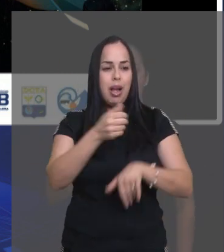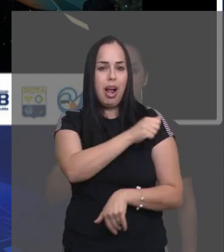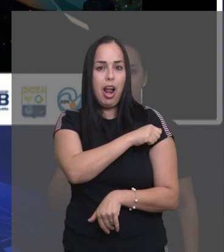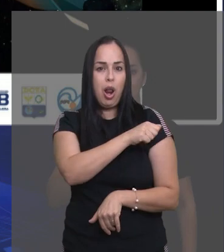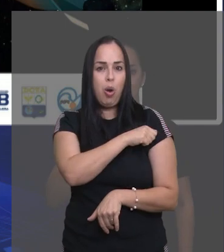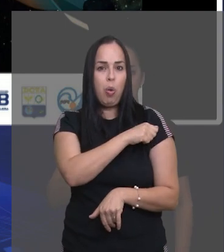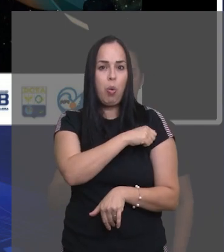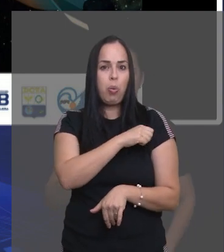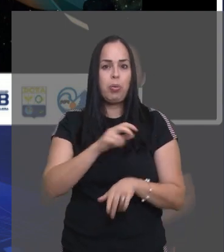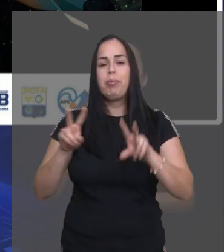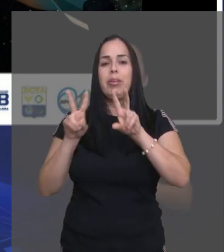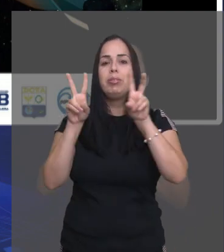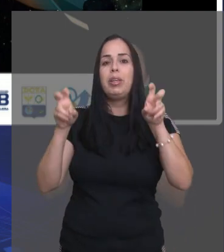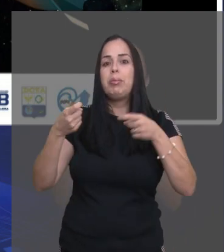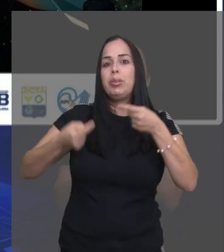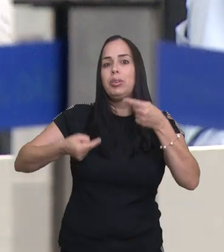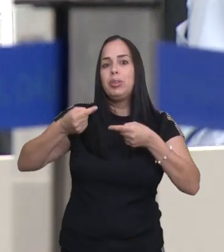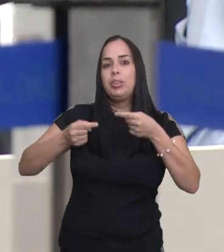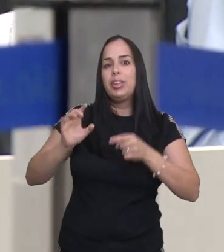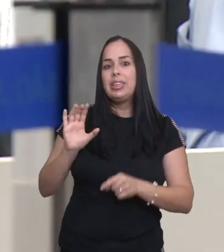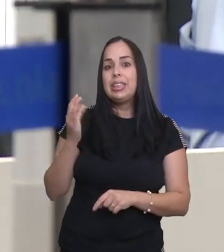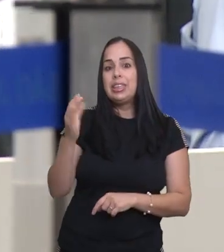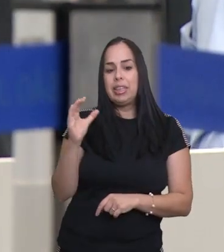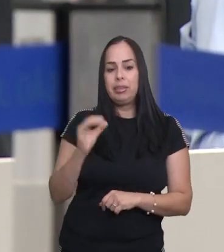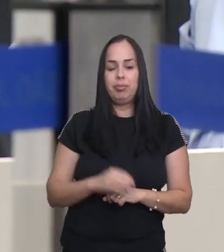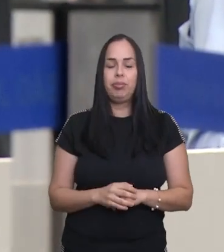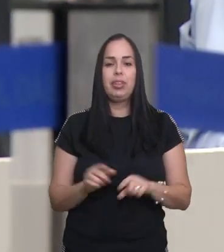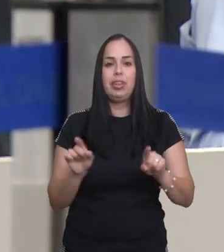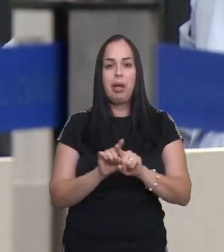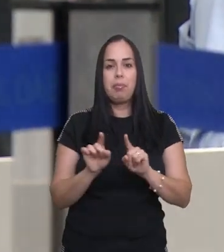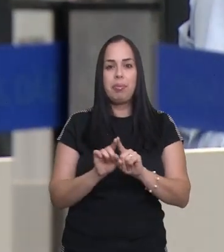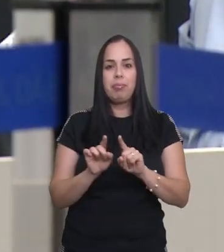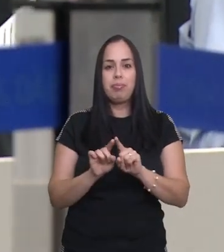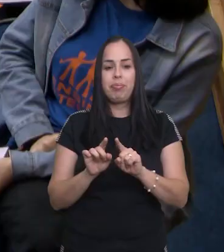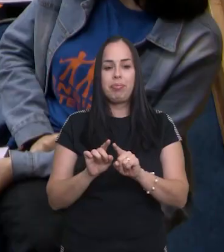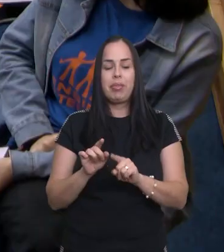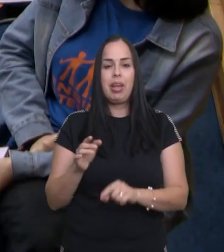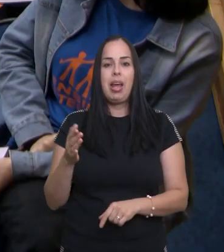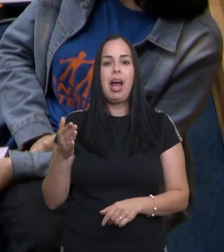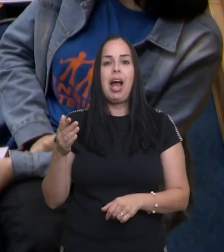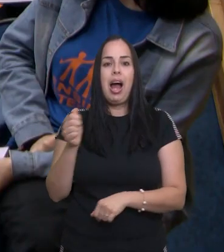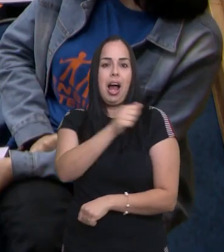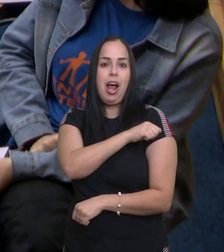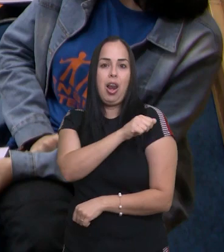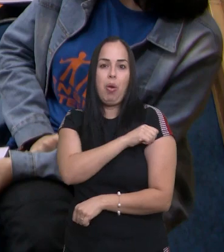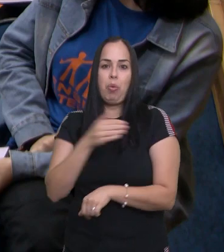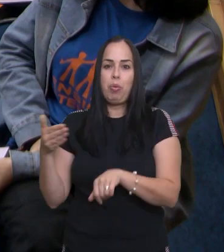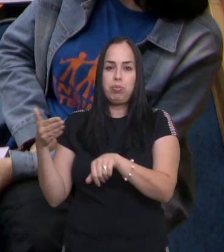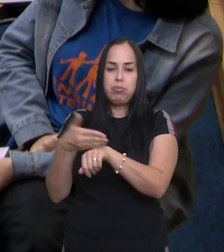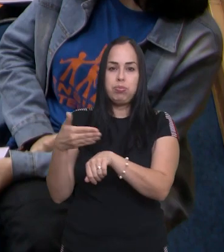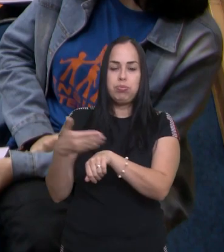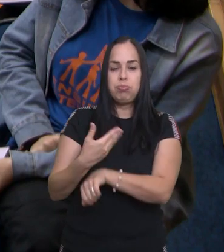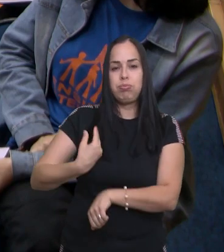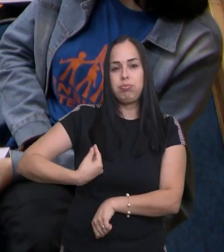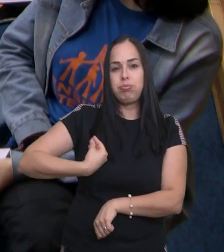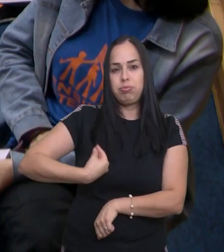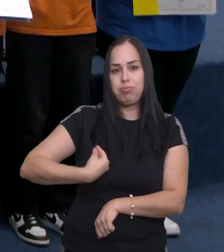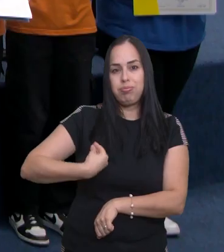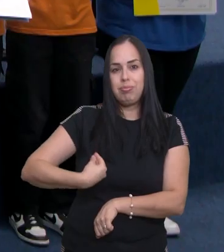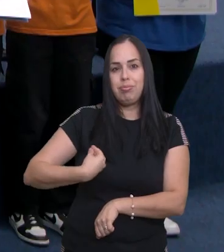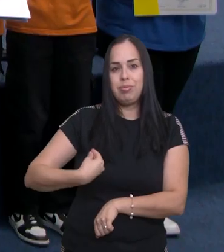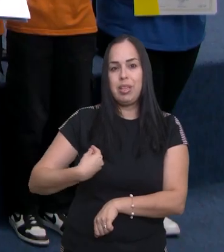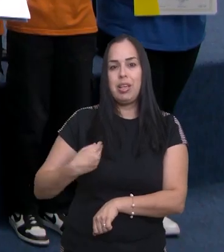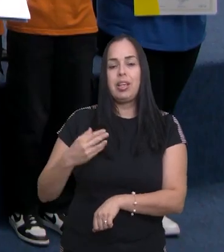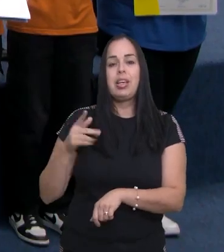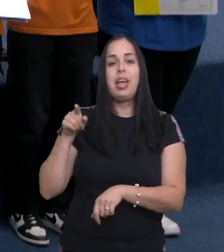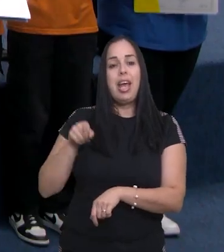ligados à ciência e tecnologia. Ainda durante a sessão, os vereadores receberam alunos da Escola Joaquim de Moura Candelária, que